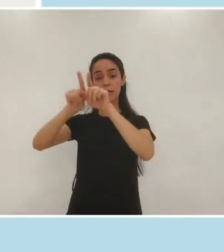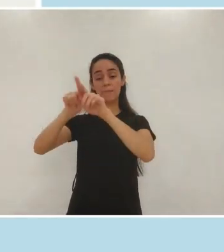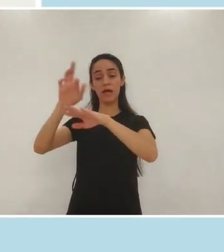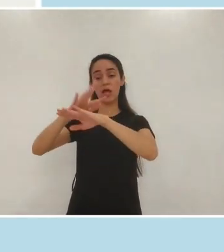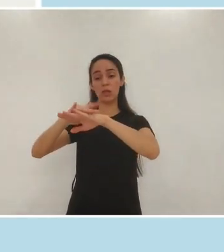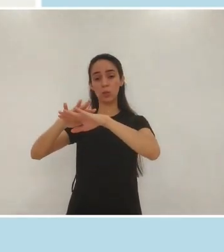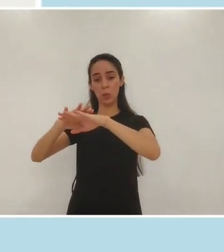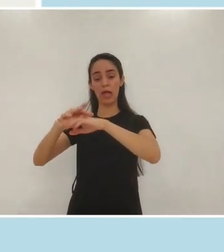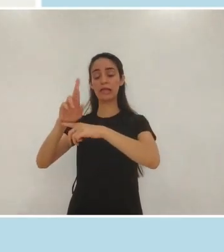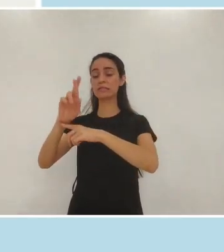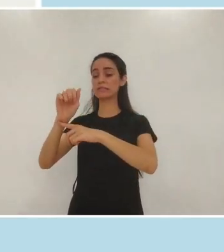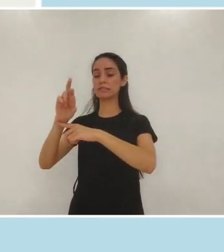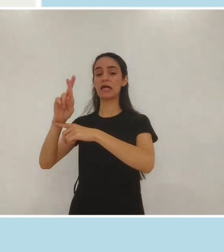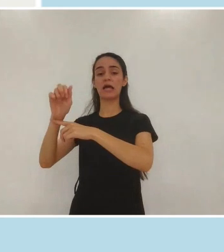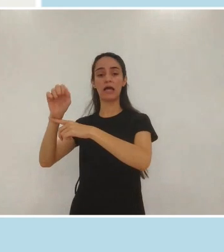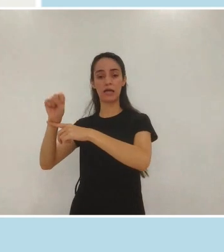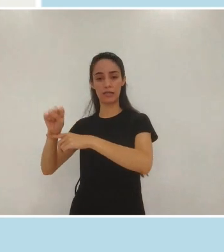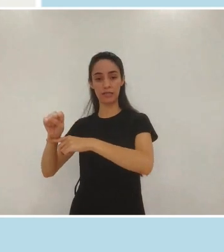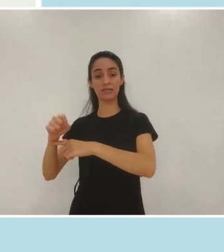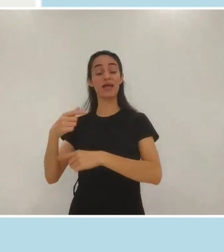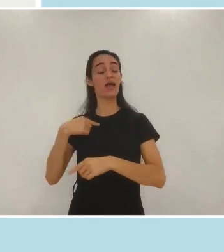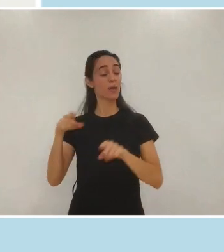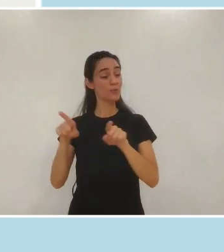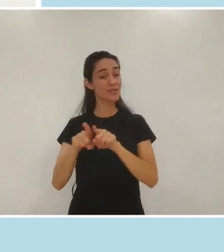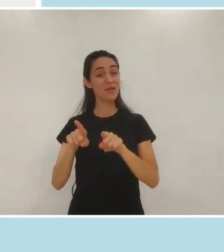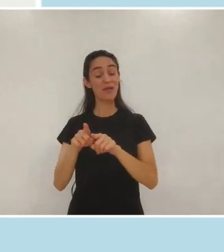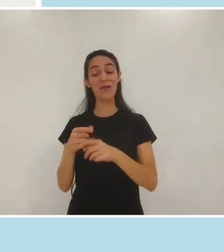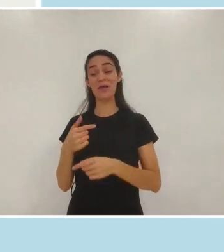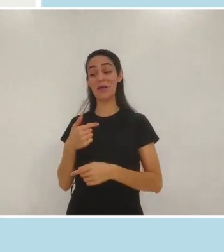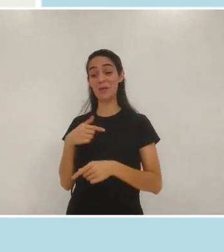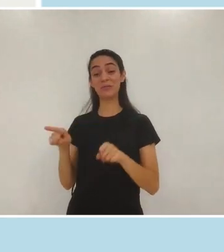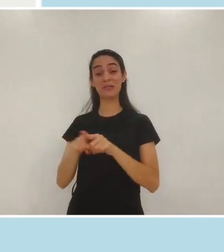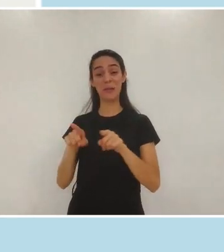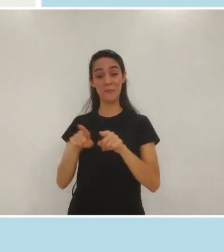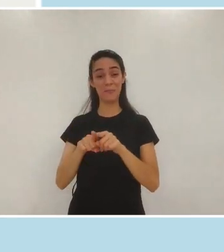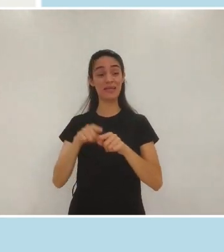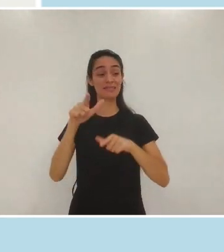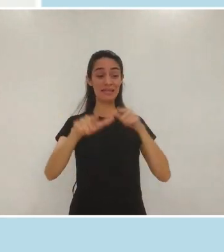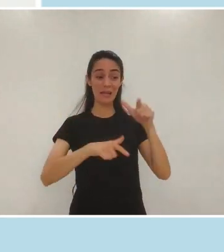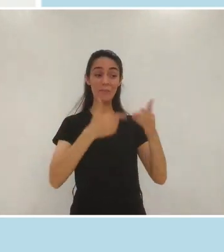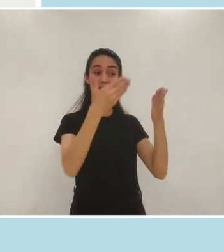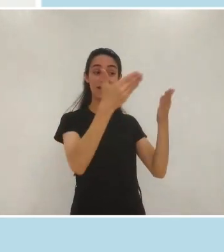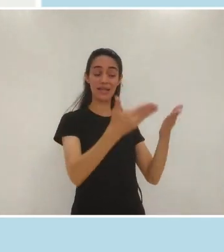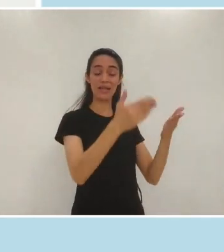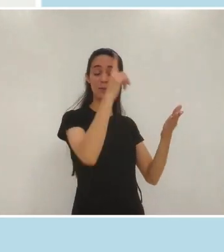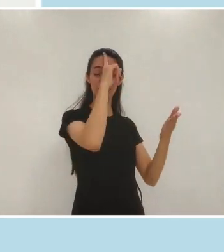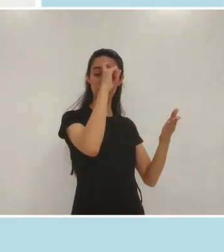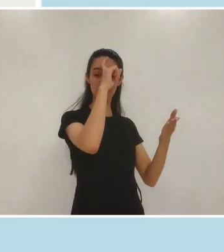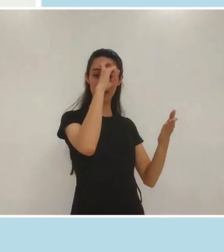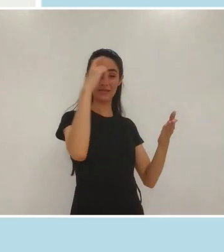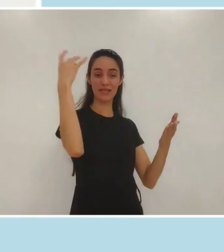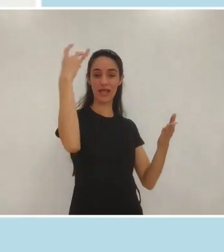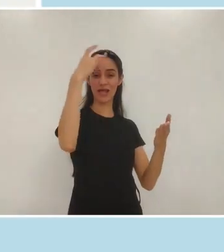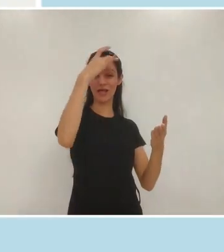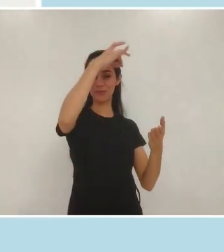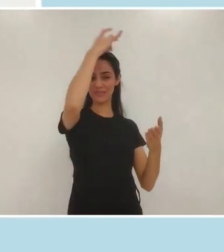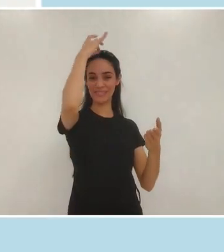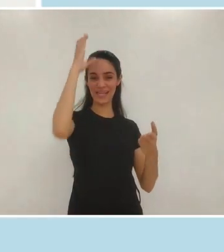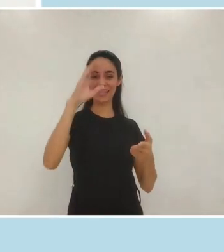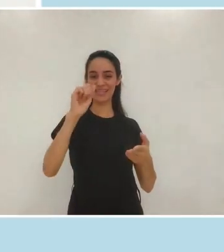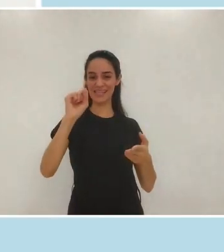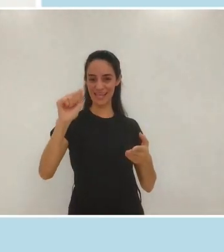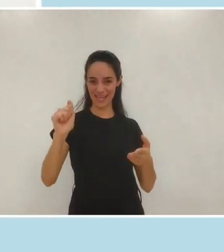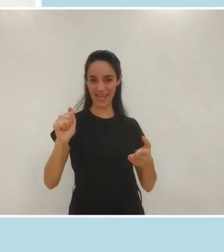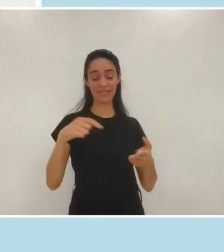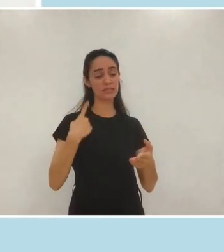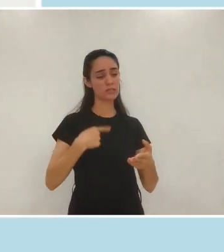atuei muito também na Santa Casa de Misericórdia, no aconselhamento genético, onde nós acolhíamos e orientávamos todas